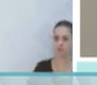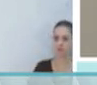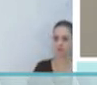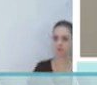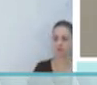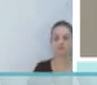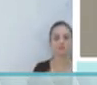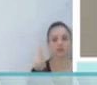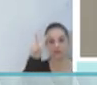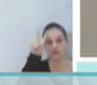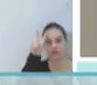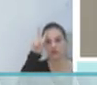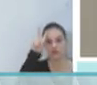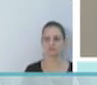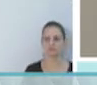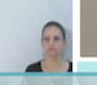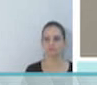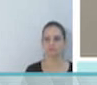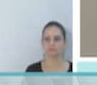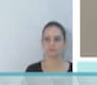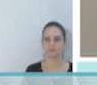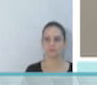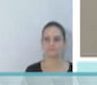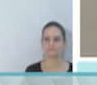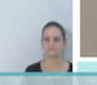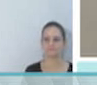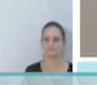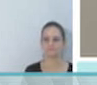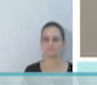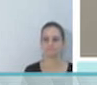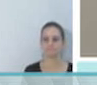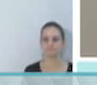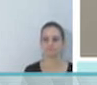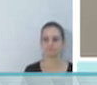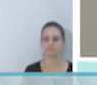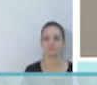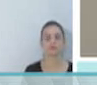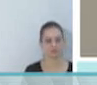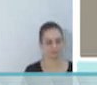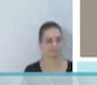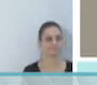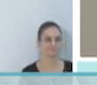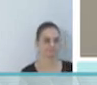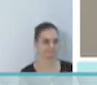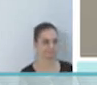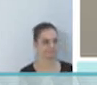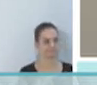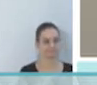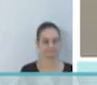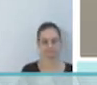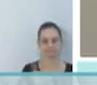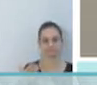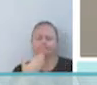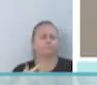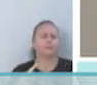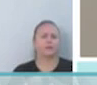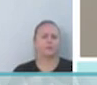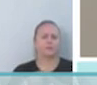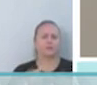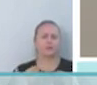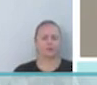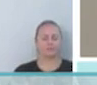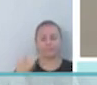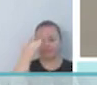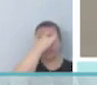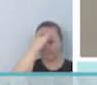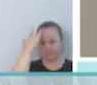fui com três amigas minhas se inscrever e eu falei assim porque não vamos tentar né é uma oportunidade que apareceu na nossa frente que não são todos os